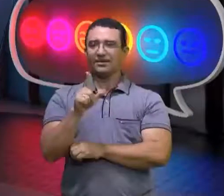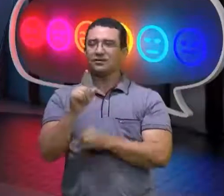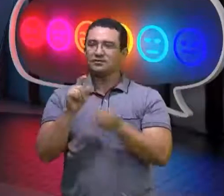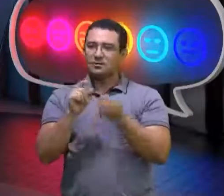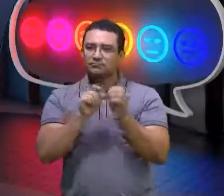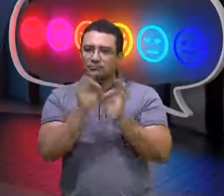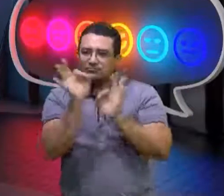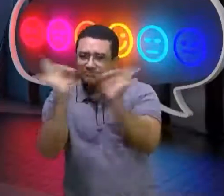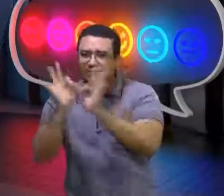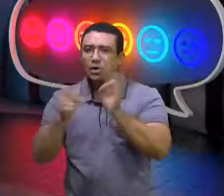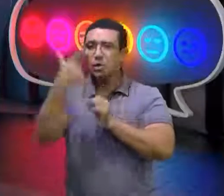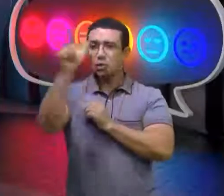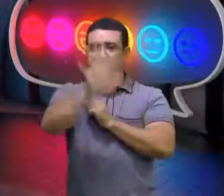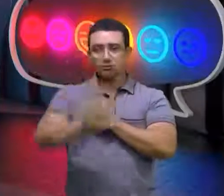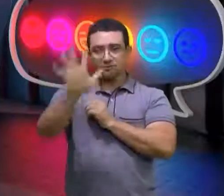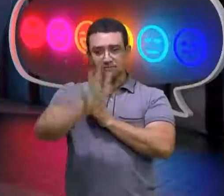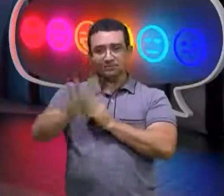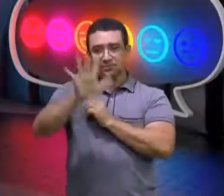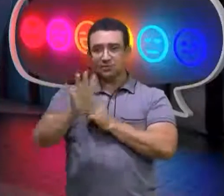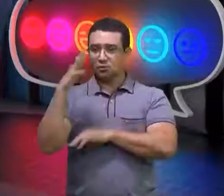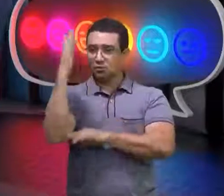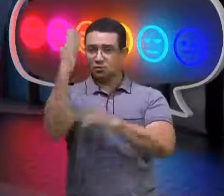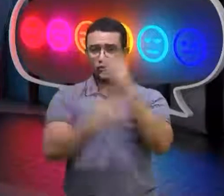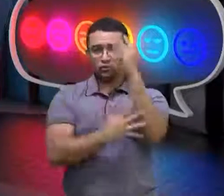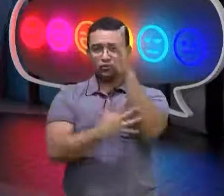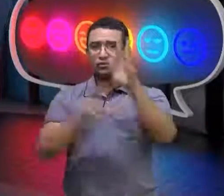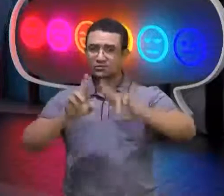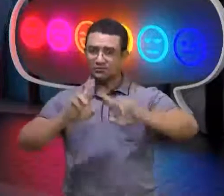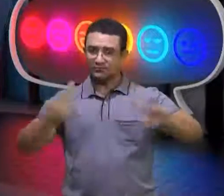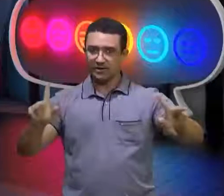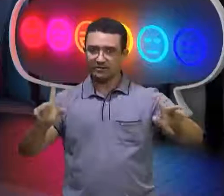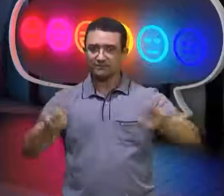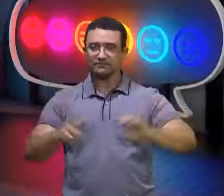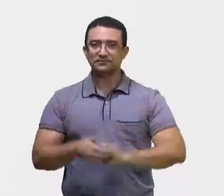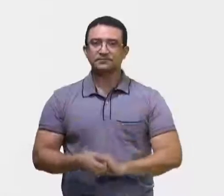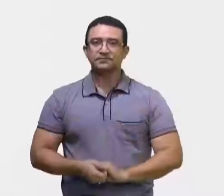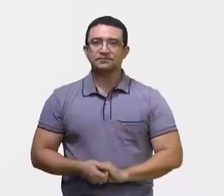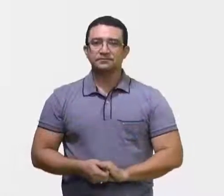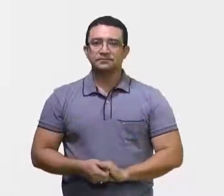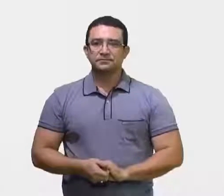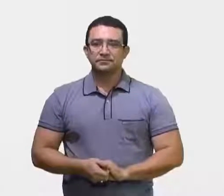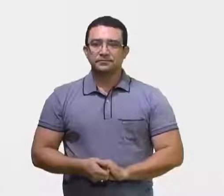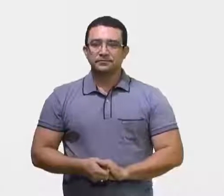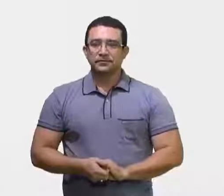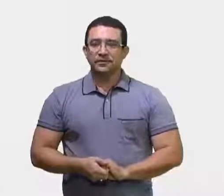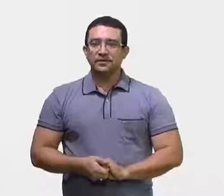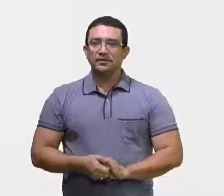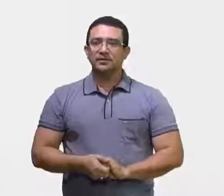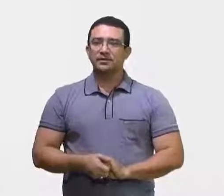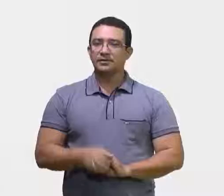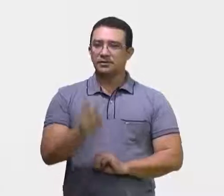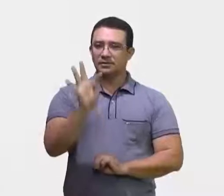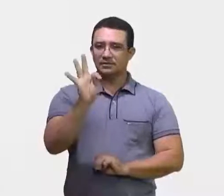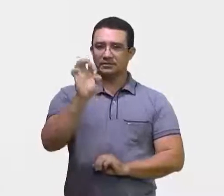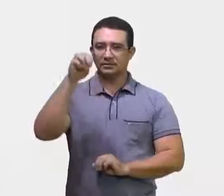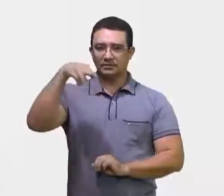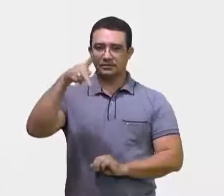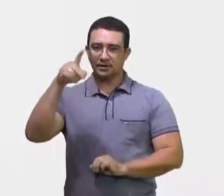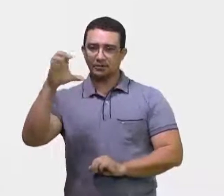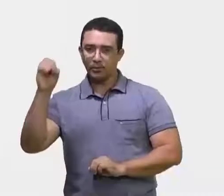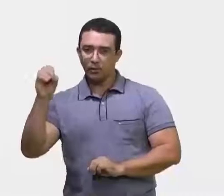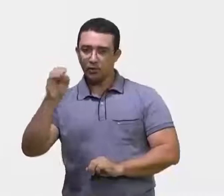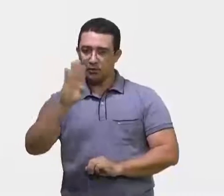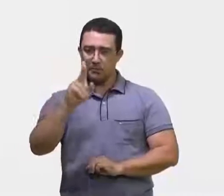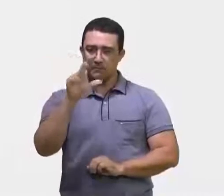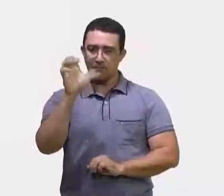para uma paisagem completamente diversa, tá bom? E a gente tem um outro também, olha só, que é o Templo Branco. E aí ele